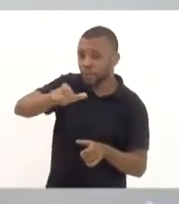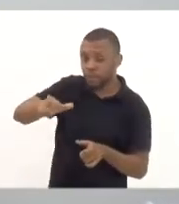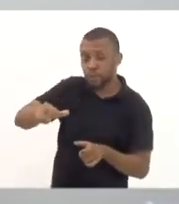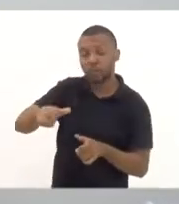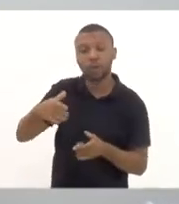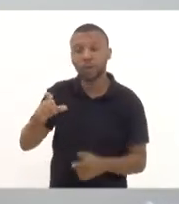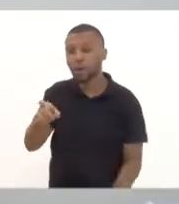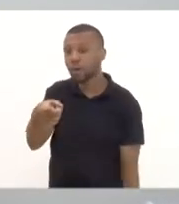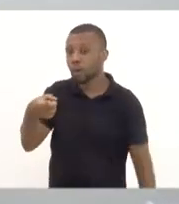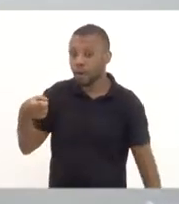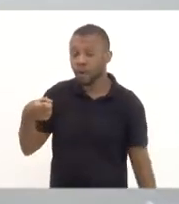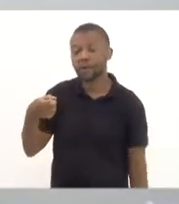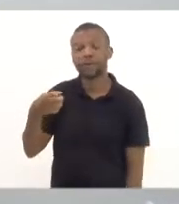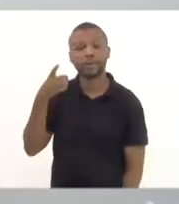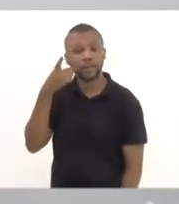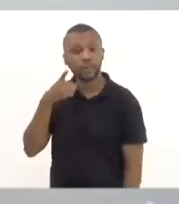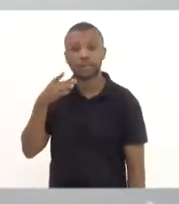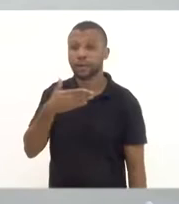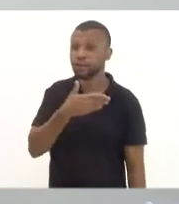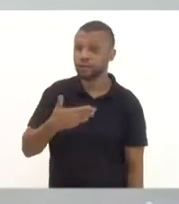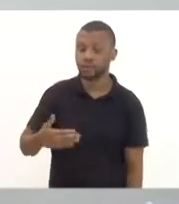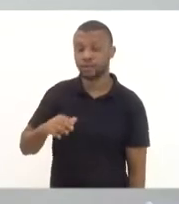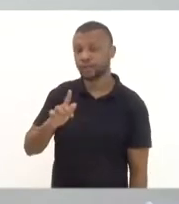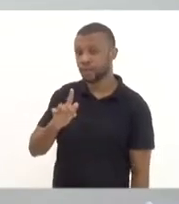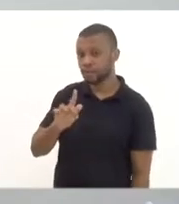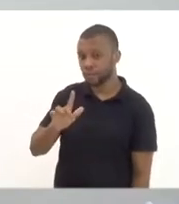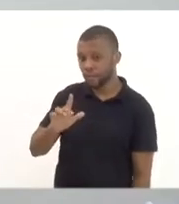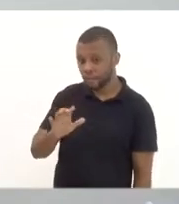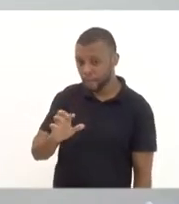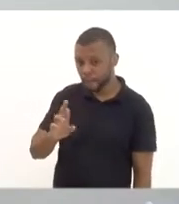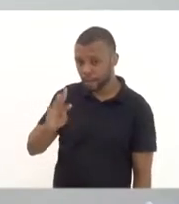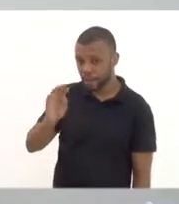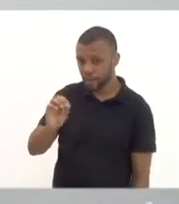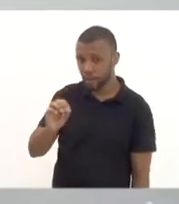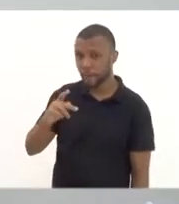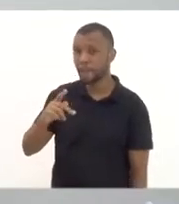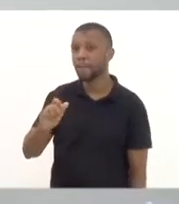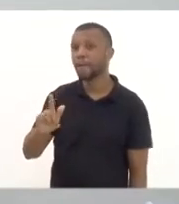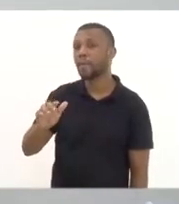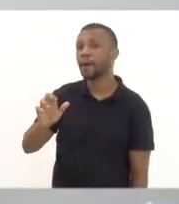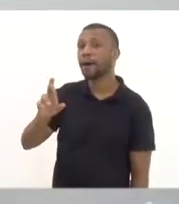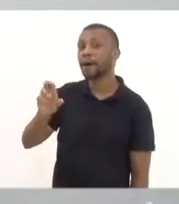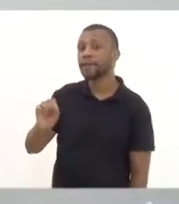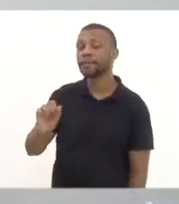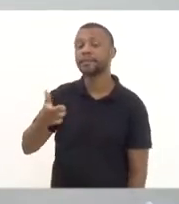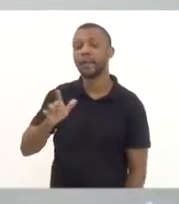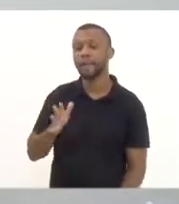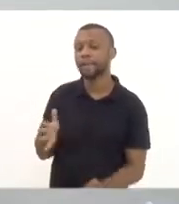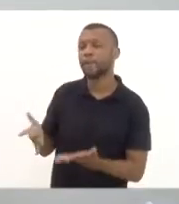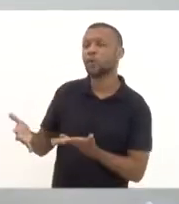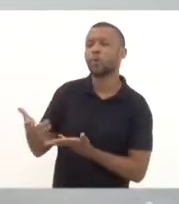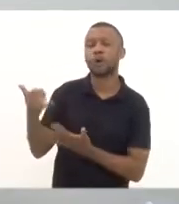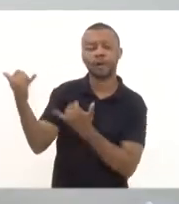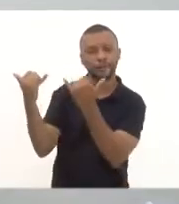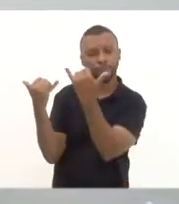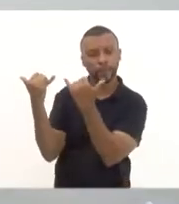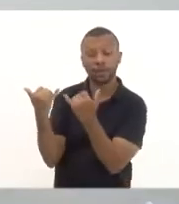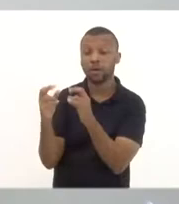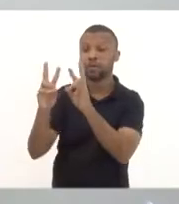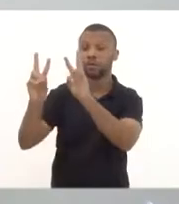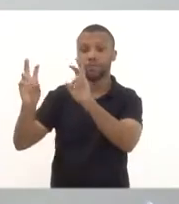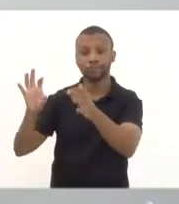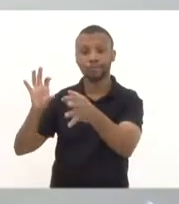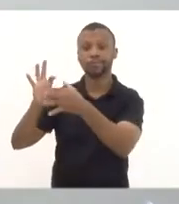estadual Gilberto Palmares que recolheu informações a respeito do tema da CPI do transporte em